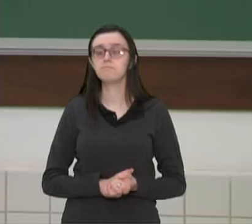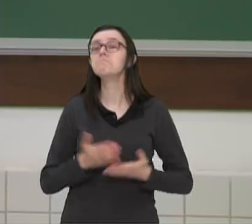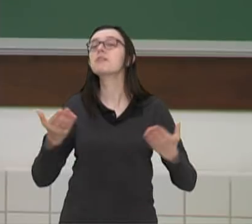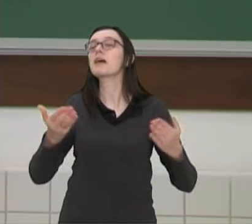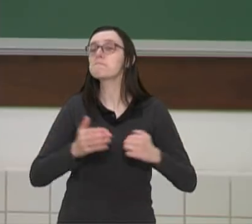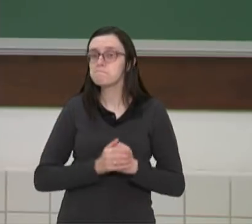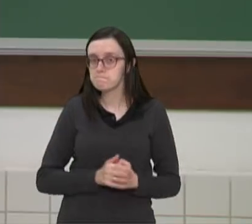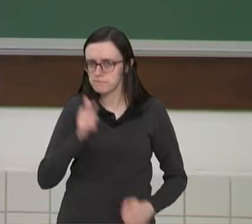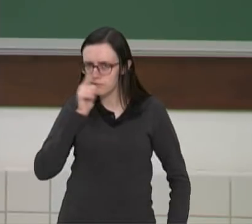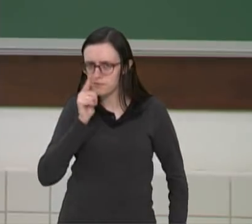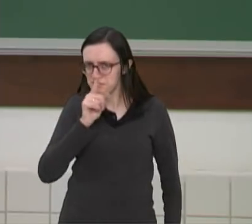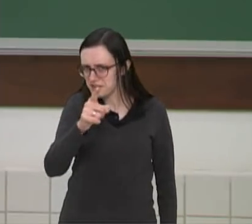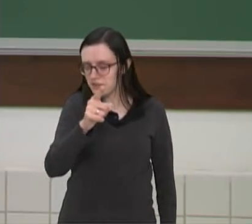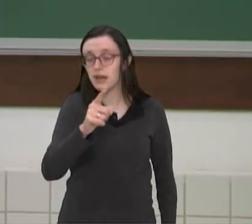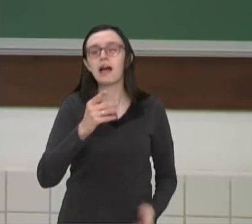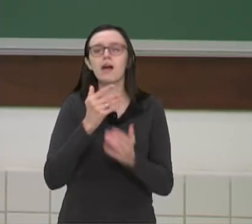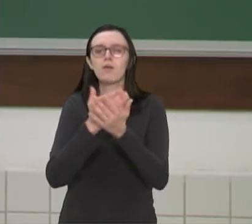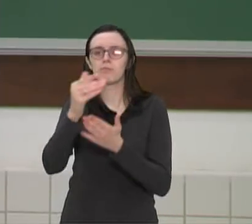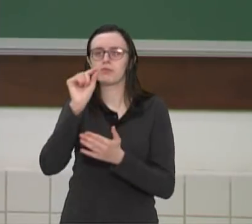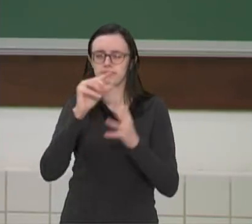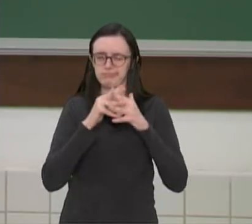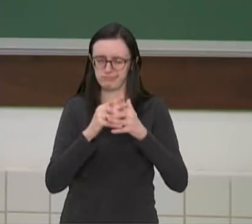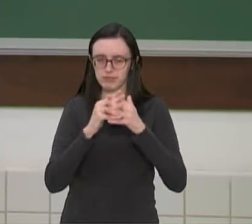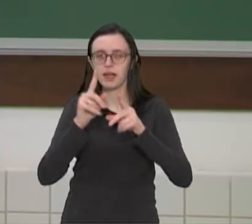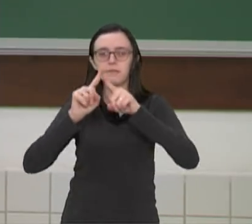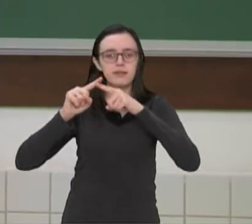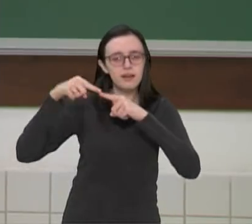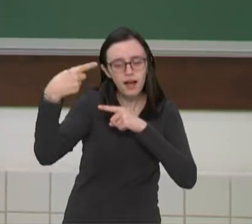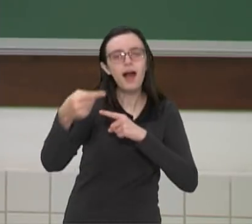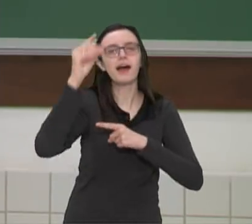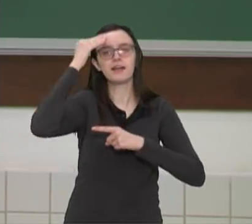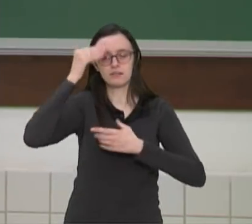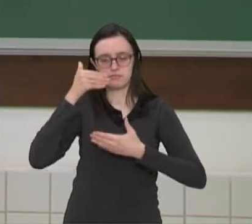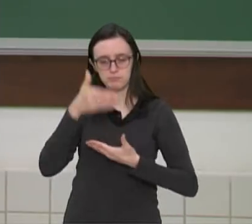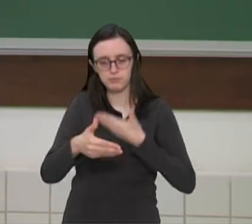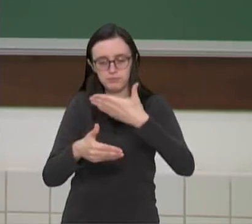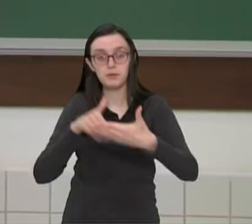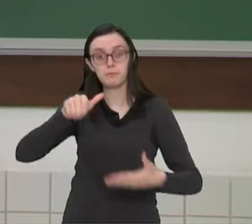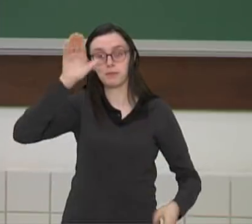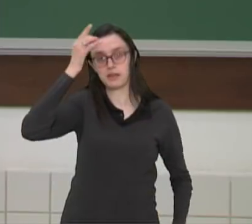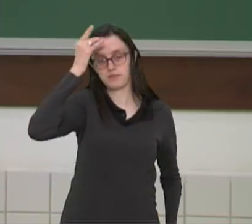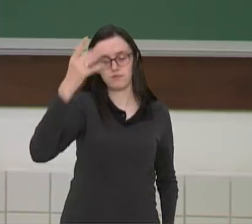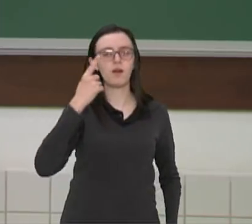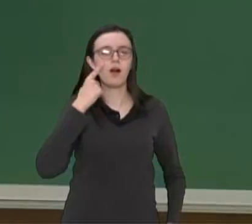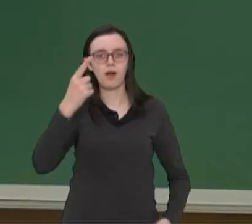aí, gente, conseguiram? No começo parece complicado, mas vocês vão vendo que aos poucos vai ficando mais fácil, tá?